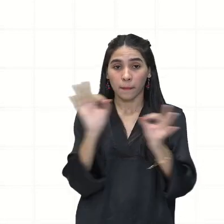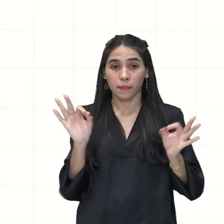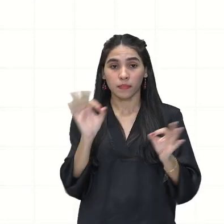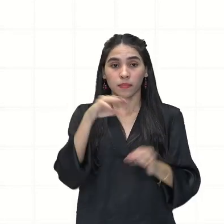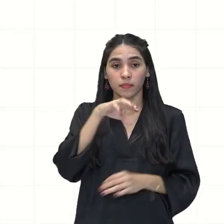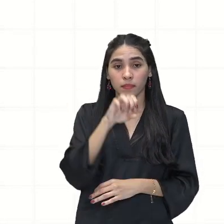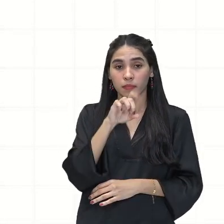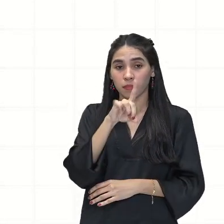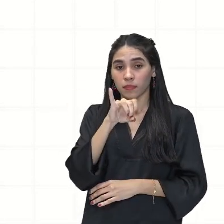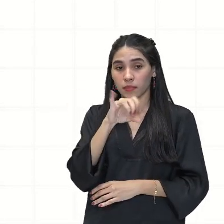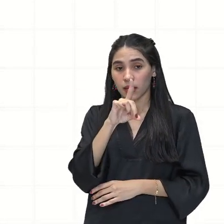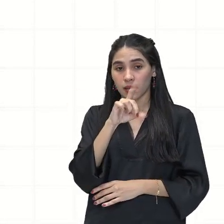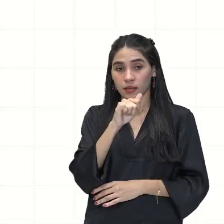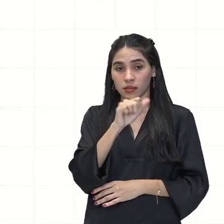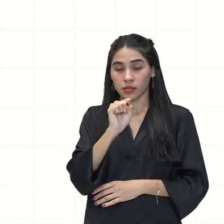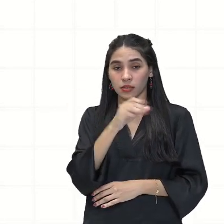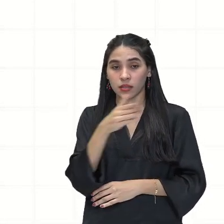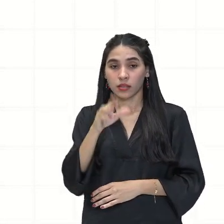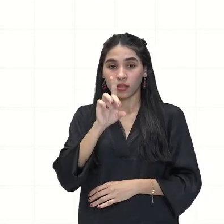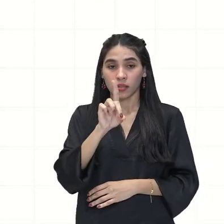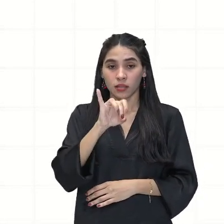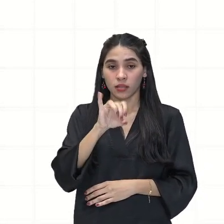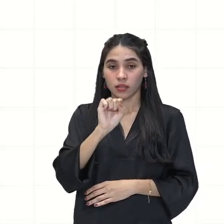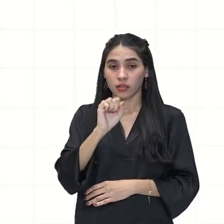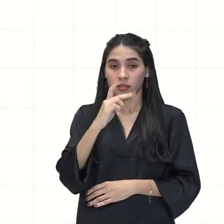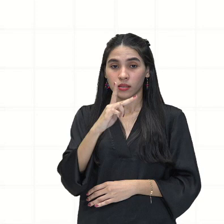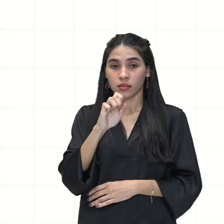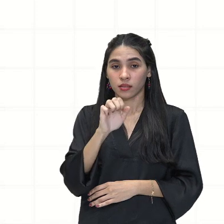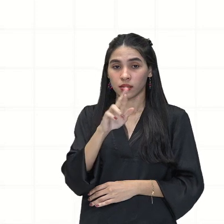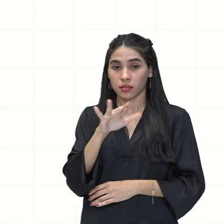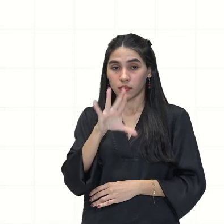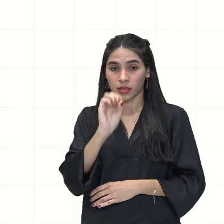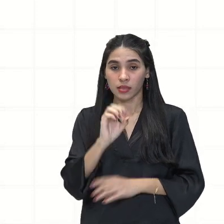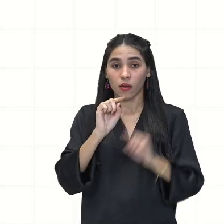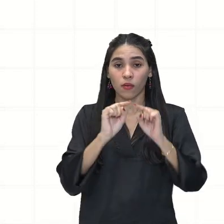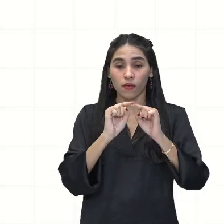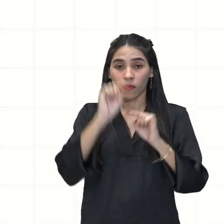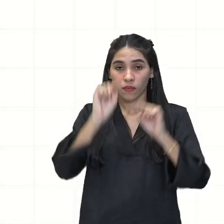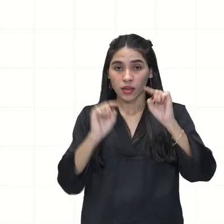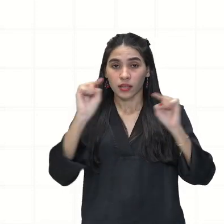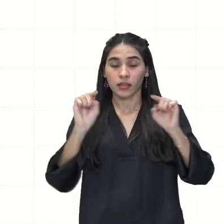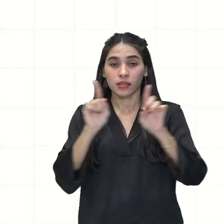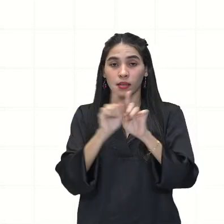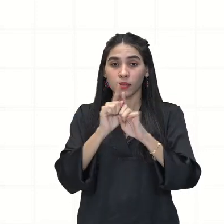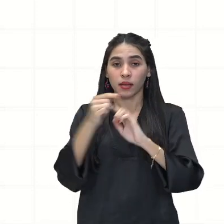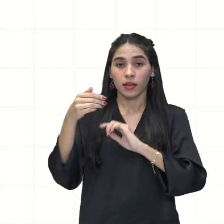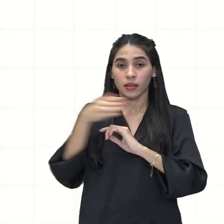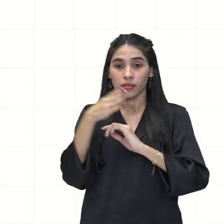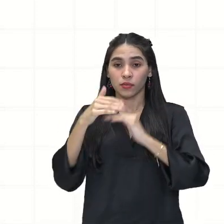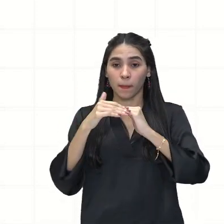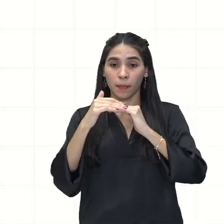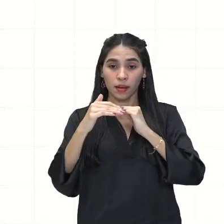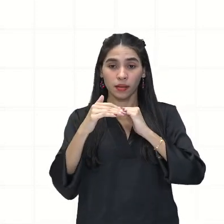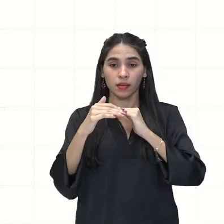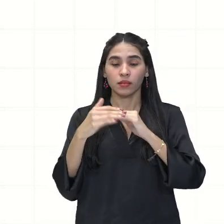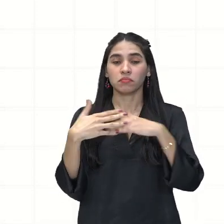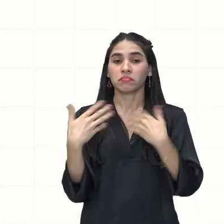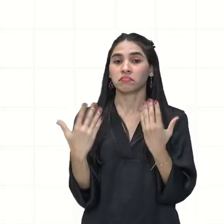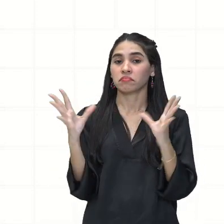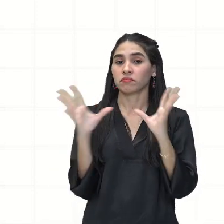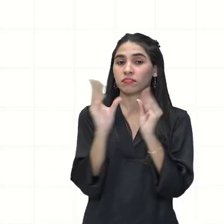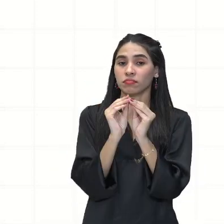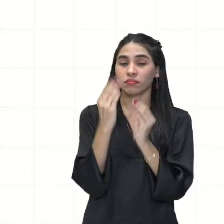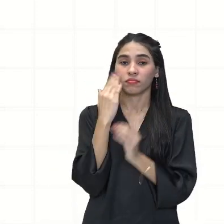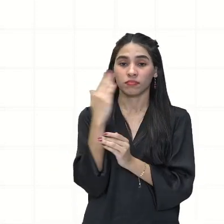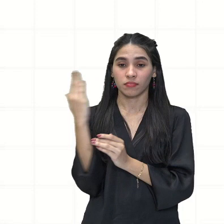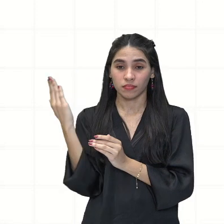dispersão, variância e desvio padrão, né? O que são? Após essa breve introdução, agora